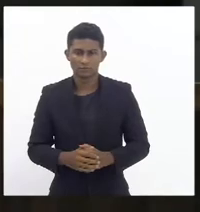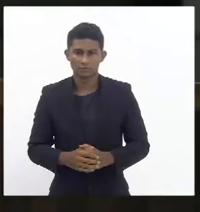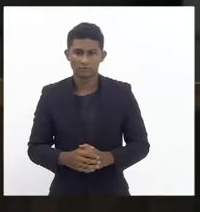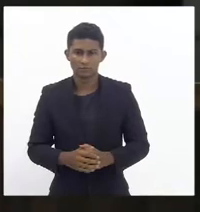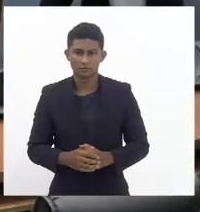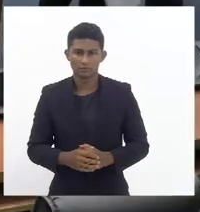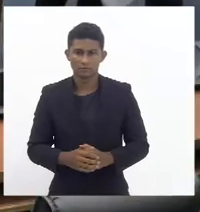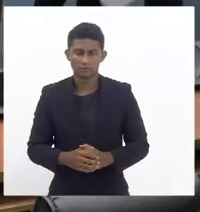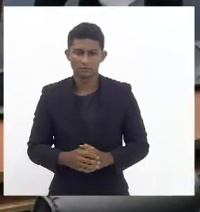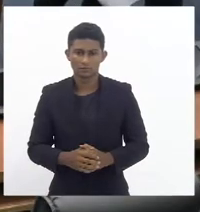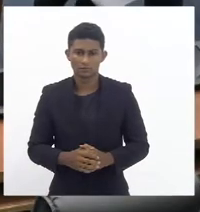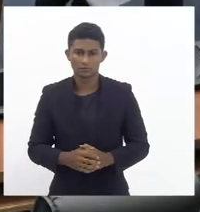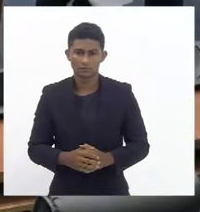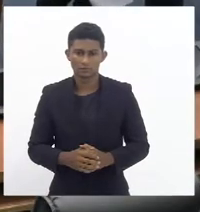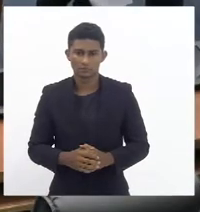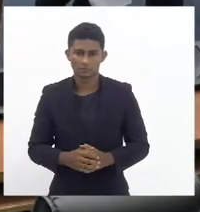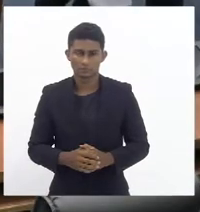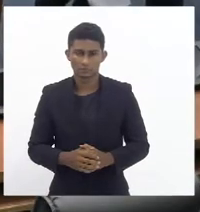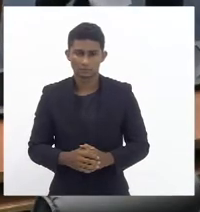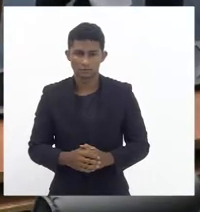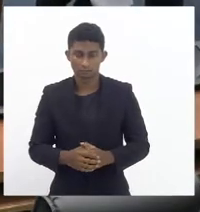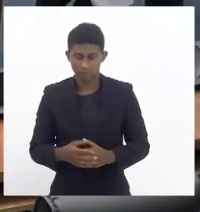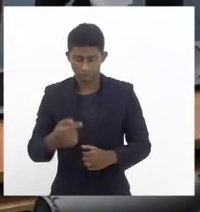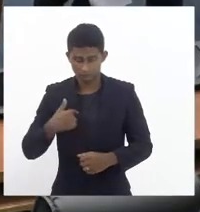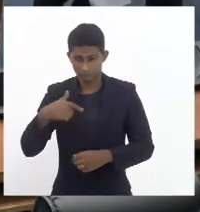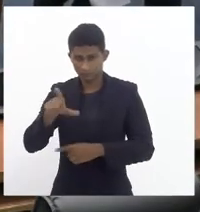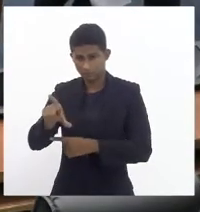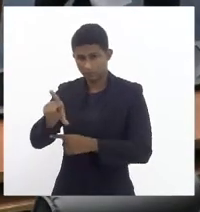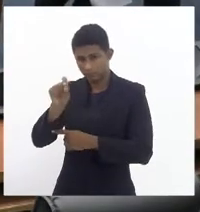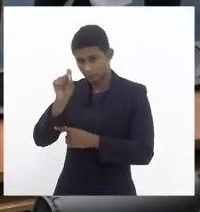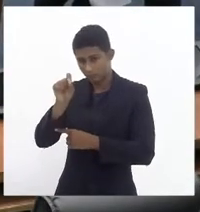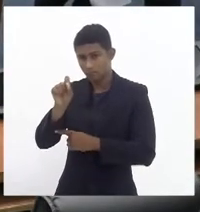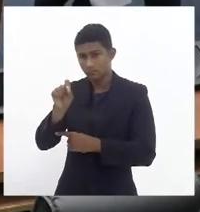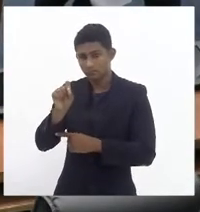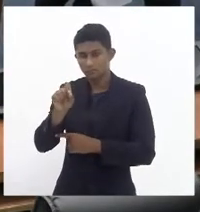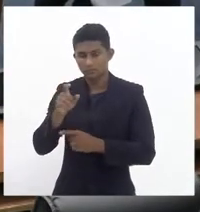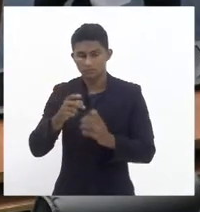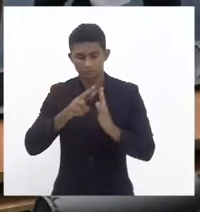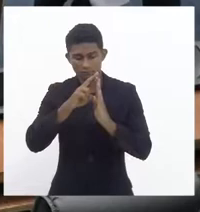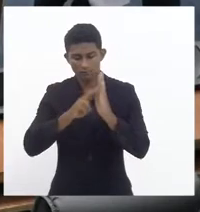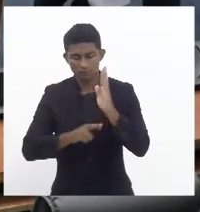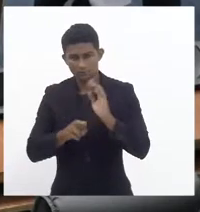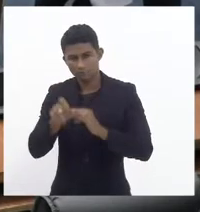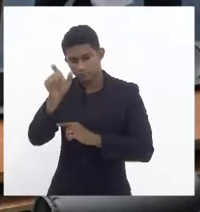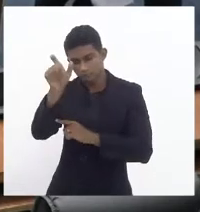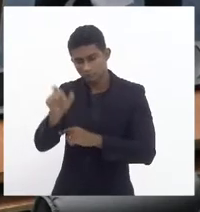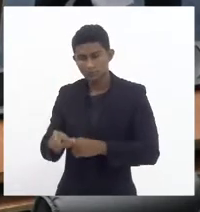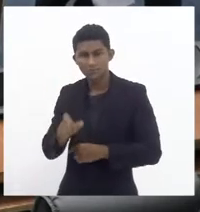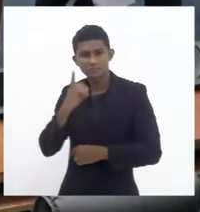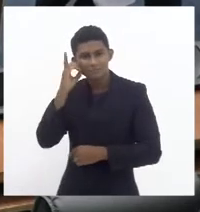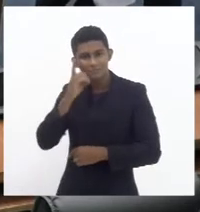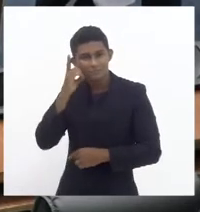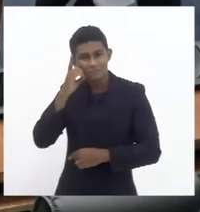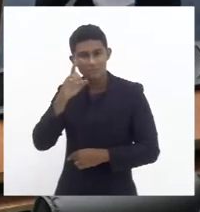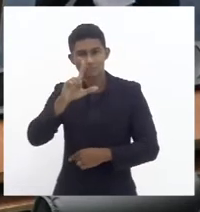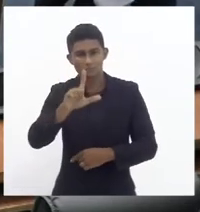eu vou ter que ensinar designar relatora deputada Lucinha